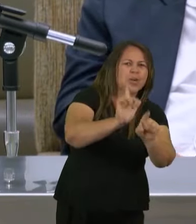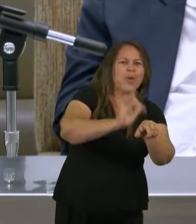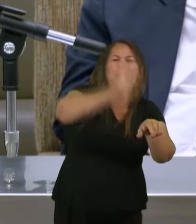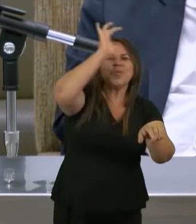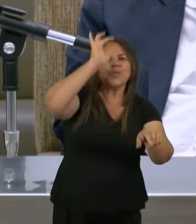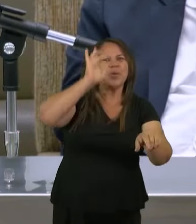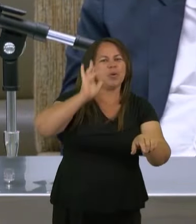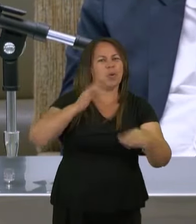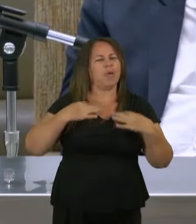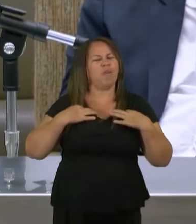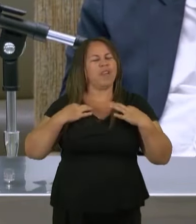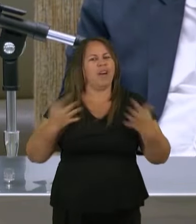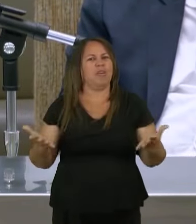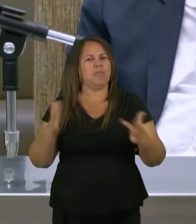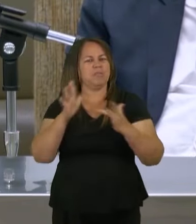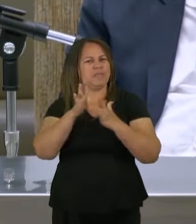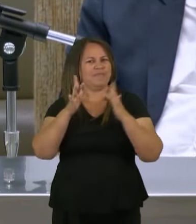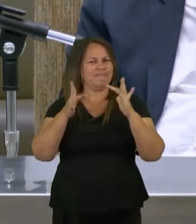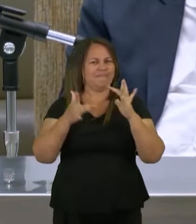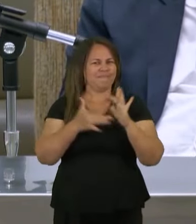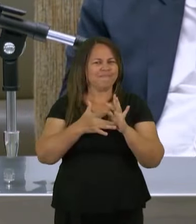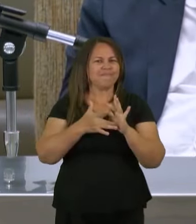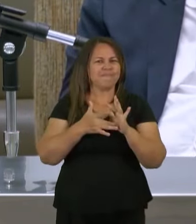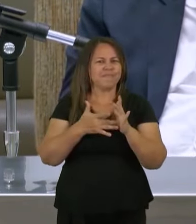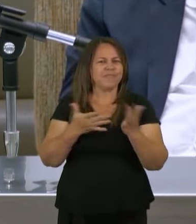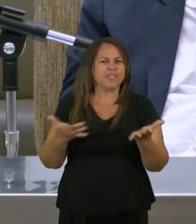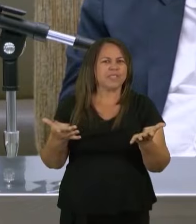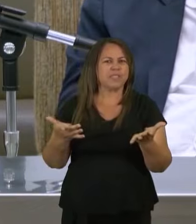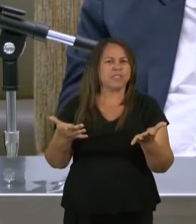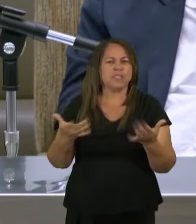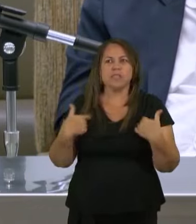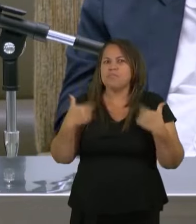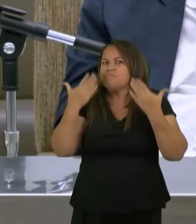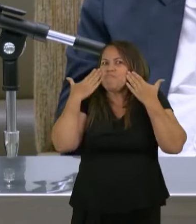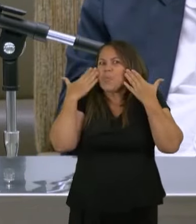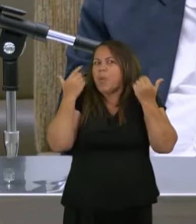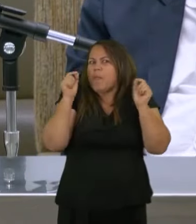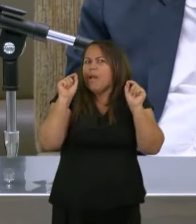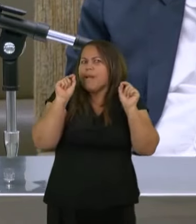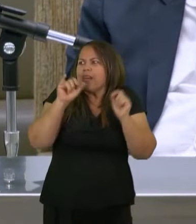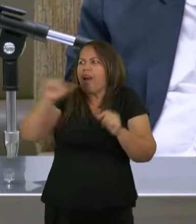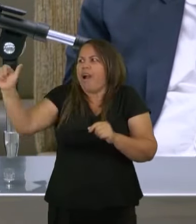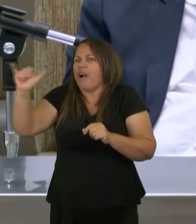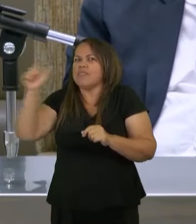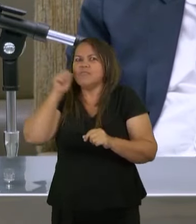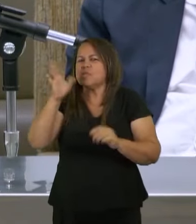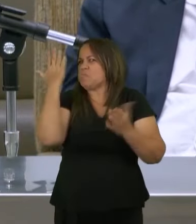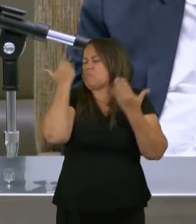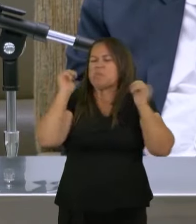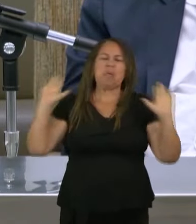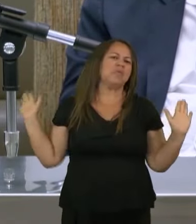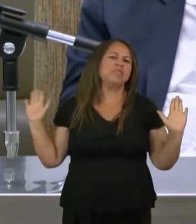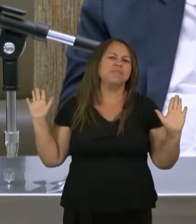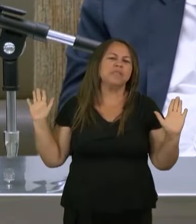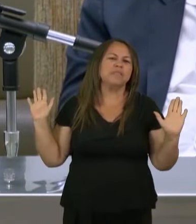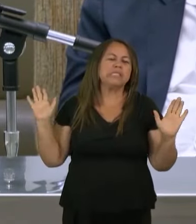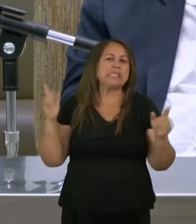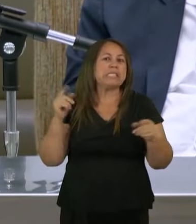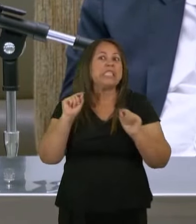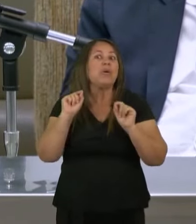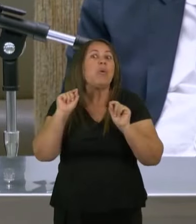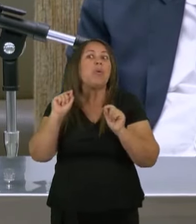tocou na sua vestimenta. Não sabemos quem falou, e também não sabemos o